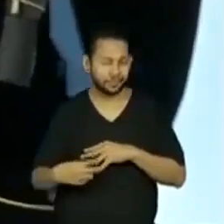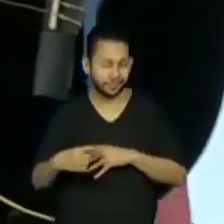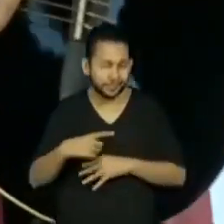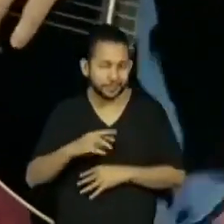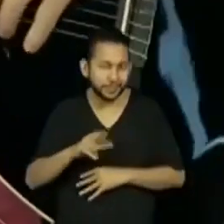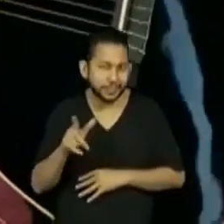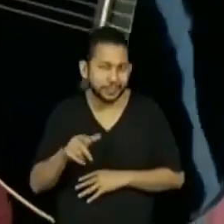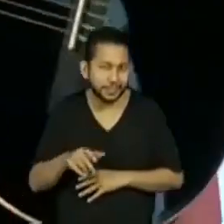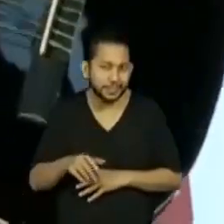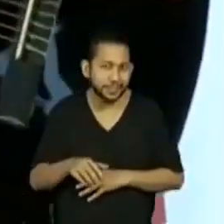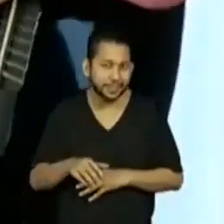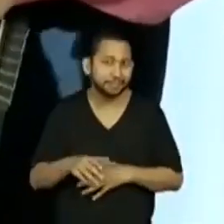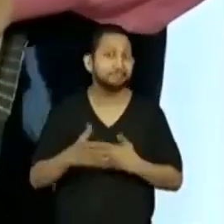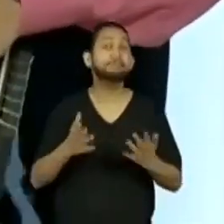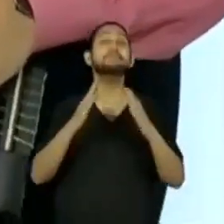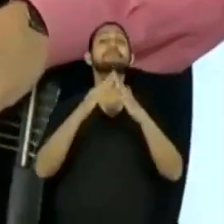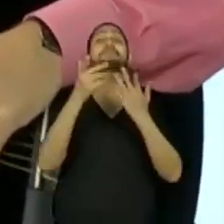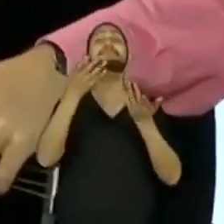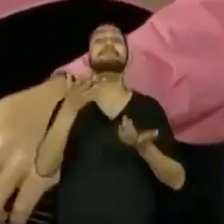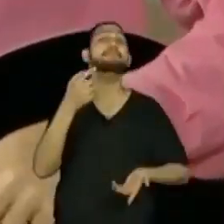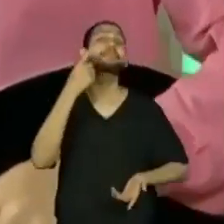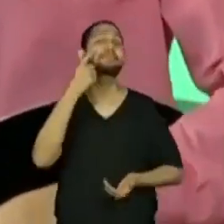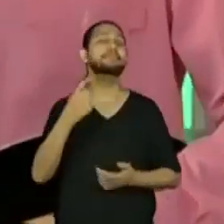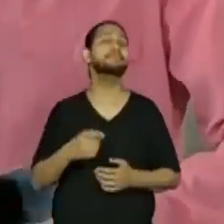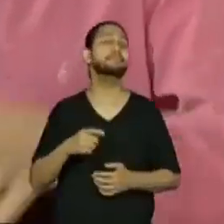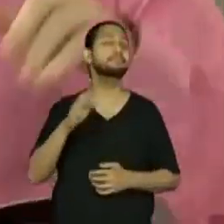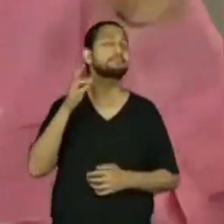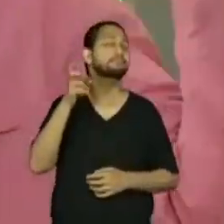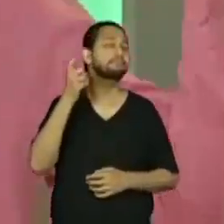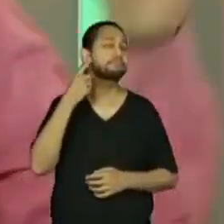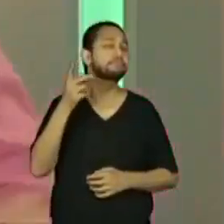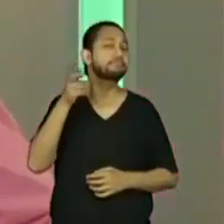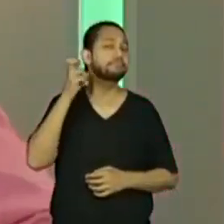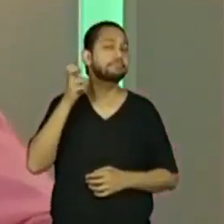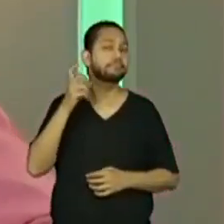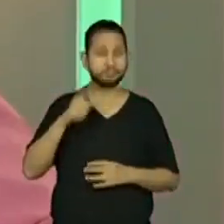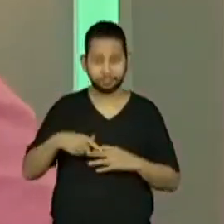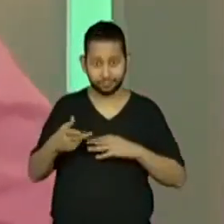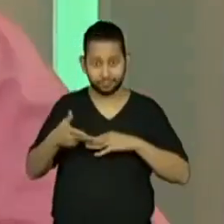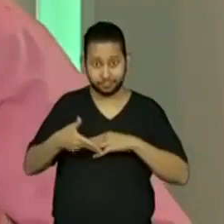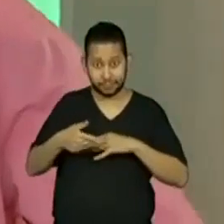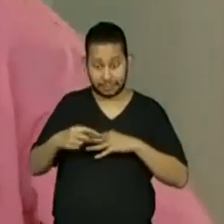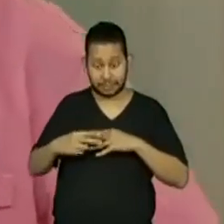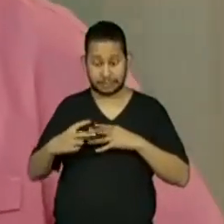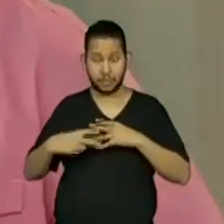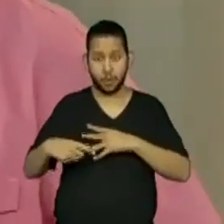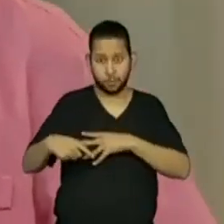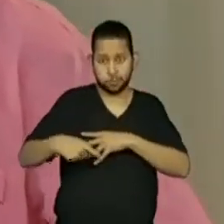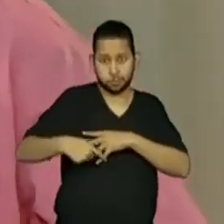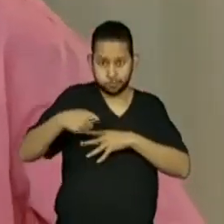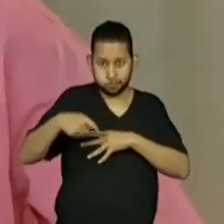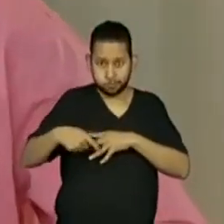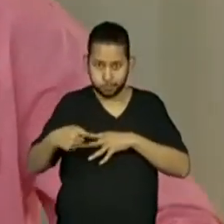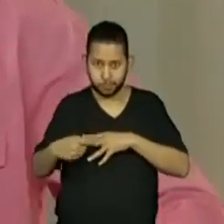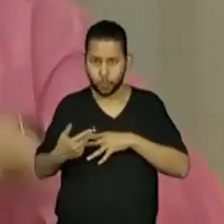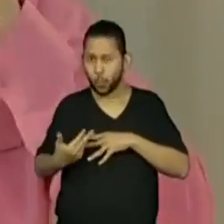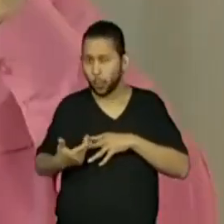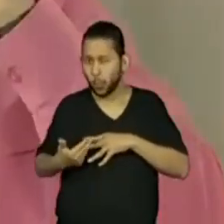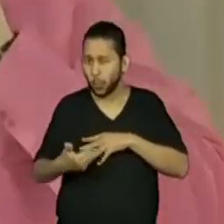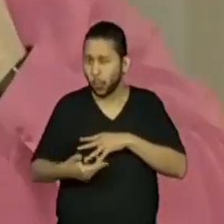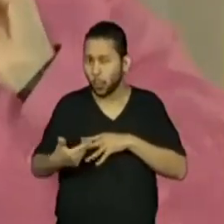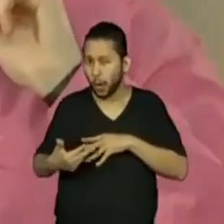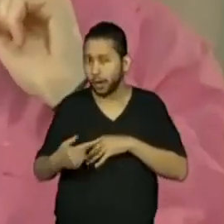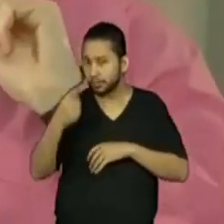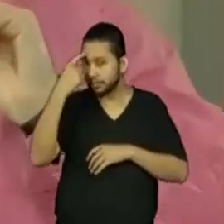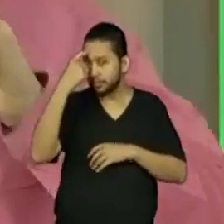Certo? E aí, em casa, o que vocês ouviram? Os sons são iguais ou diferentes? Então, vocês